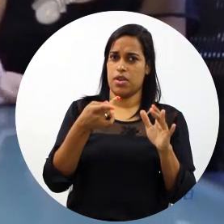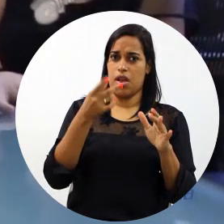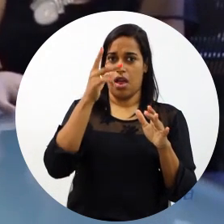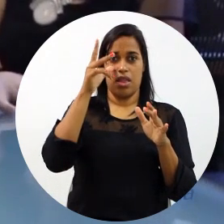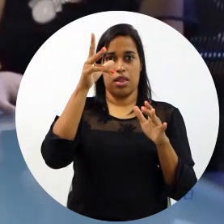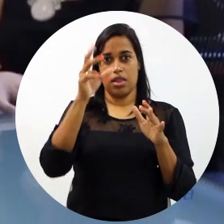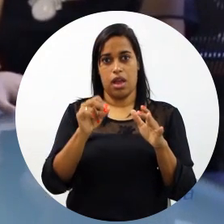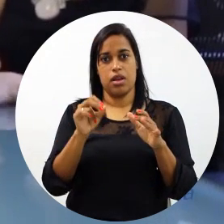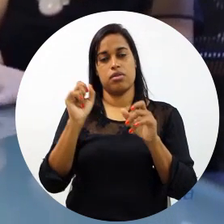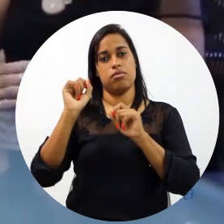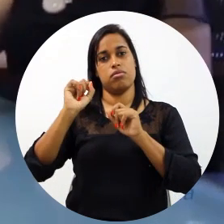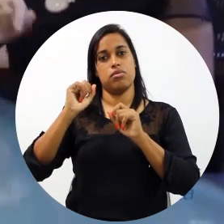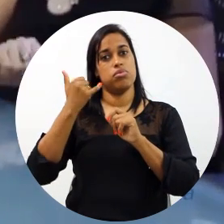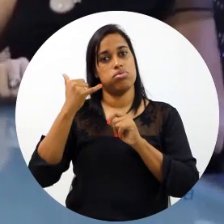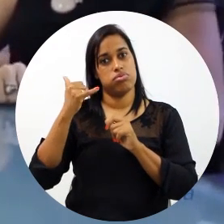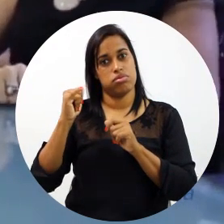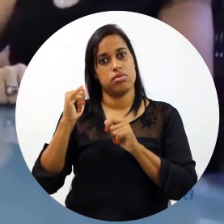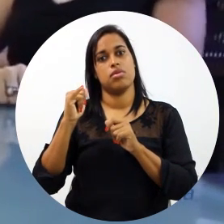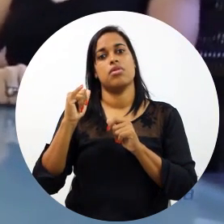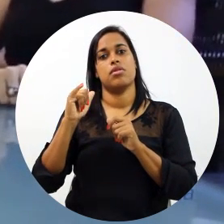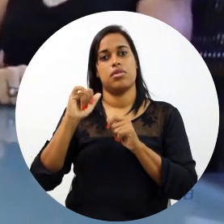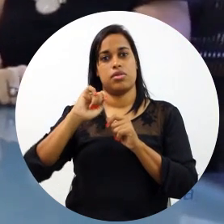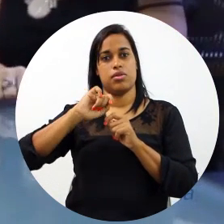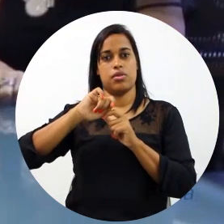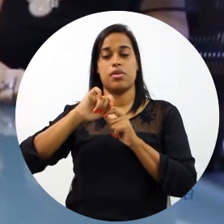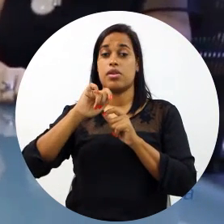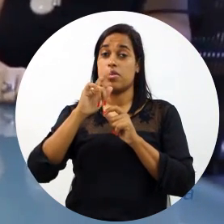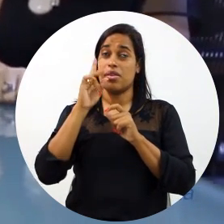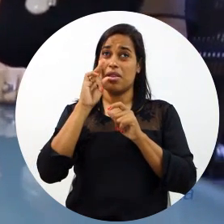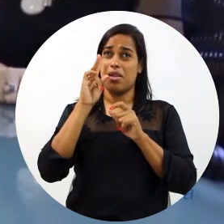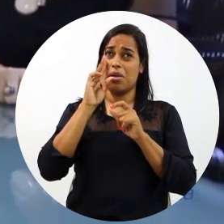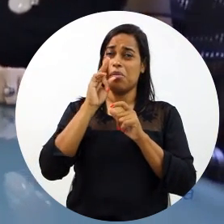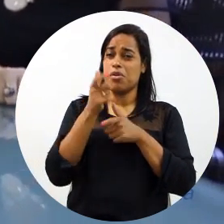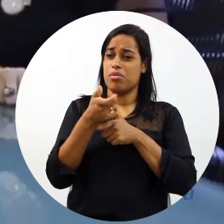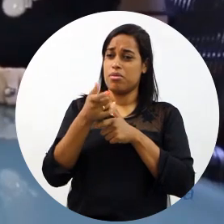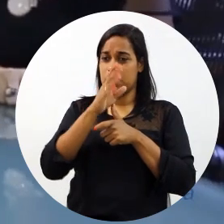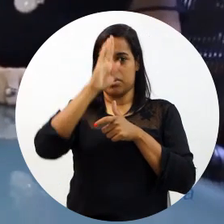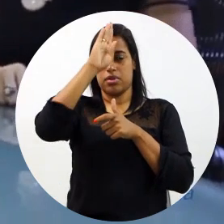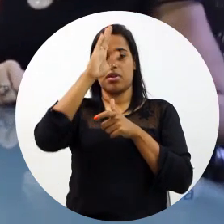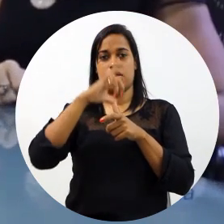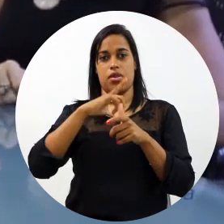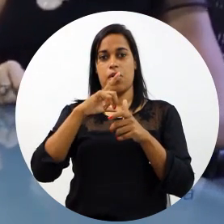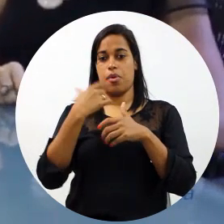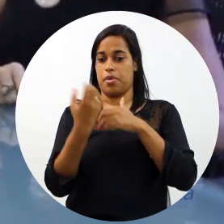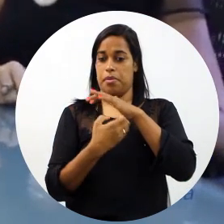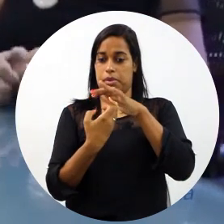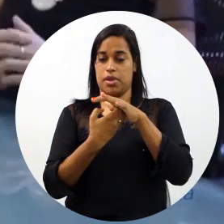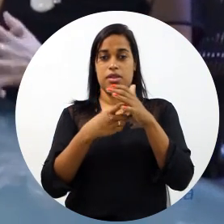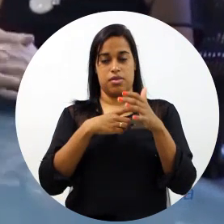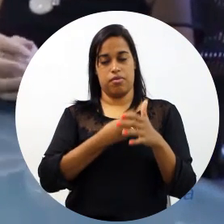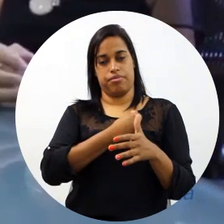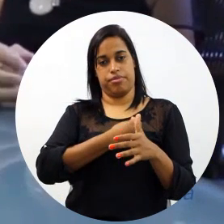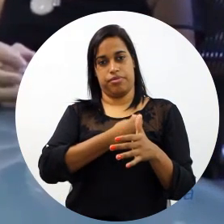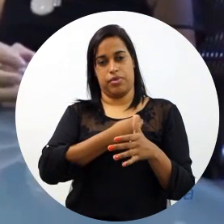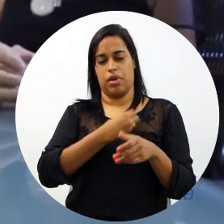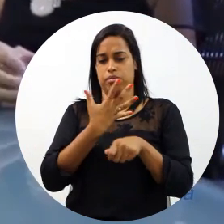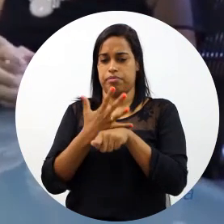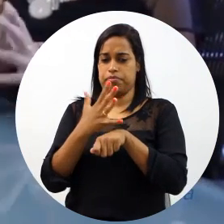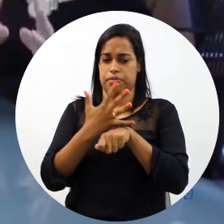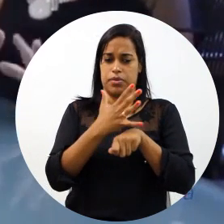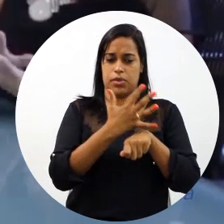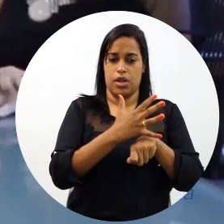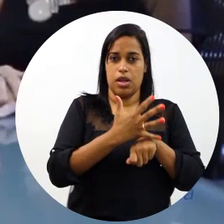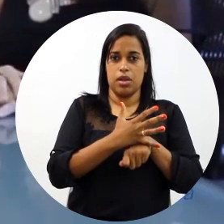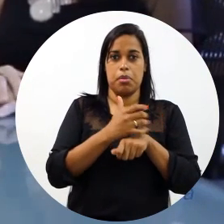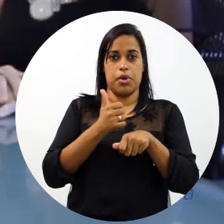do despertador. Você estava falando do sinal sonoro do incêndio, eu me lembrei de uma situação que eu vivi, Cíntia, numa organização. Eu estava dando treinamento